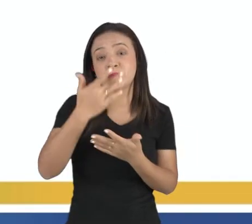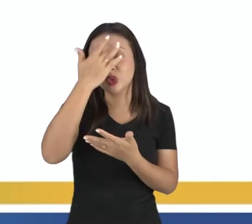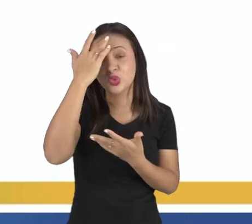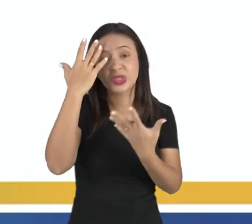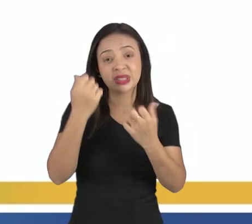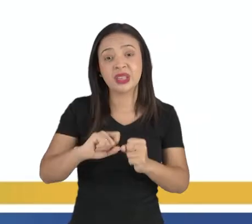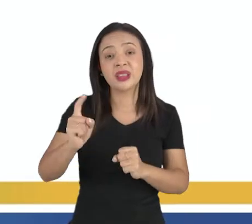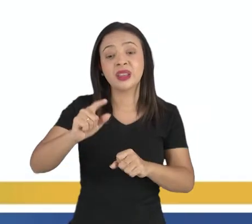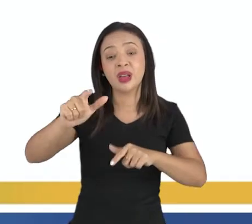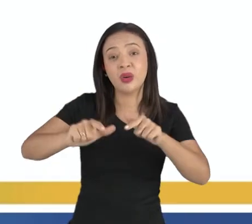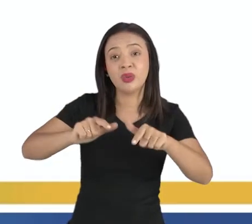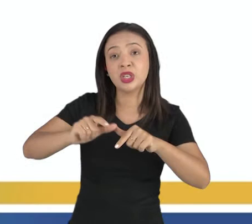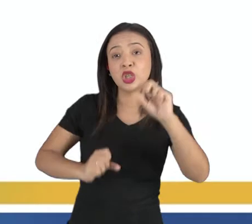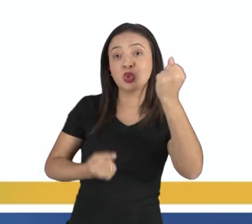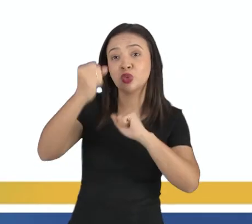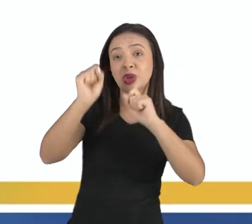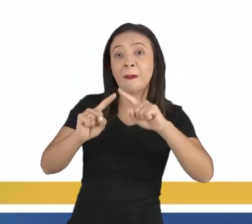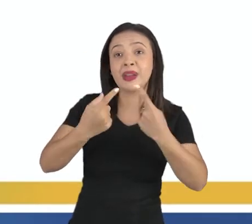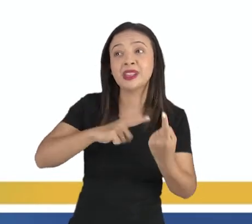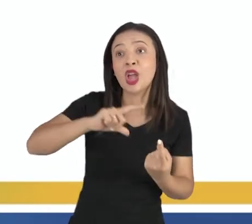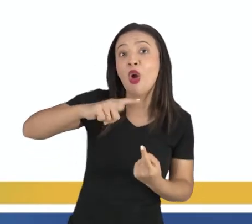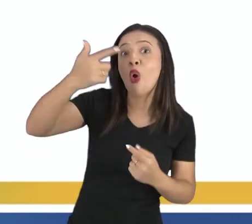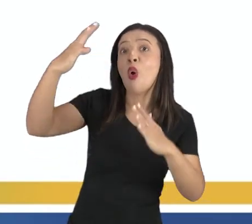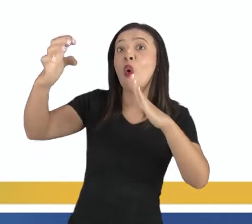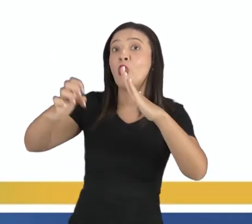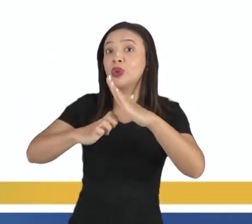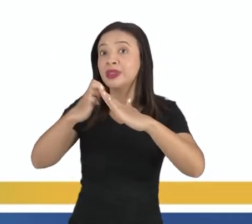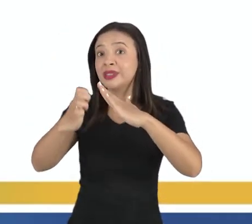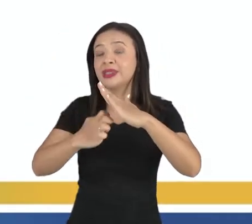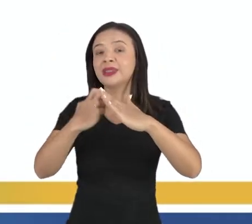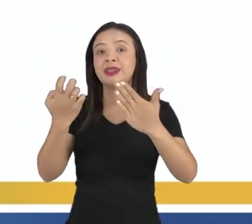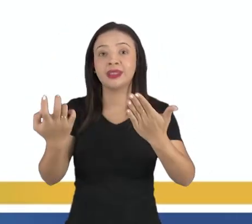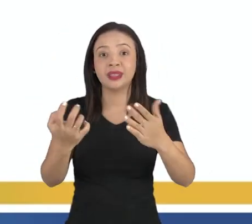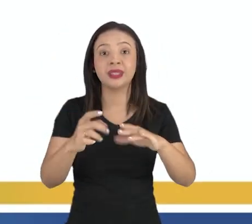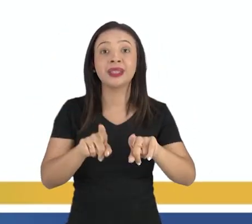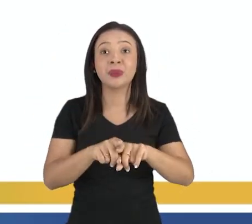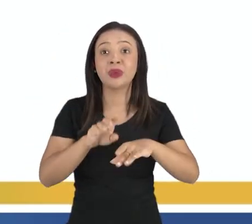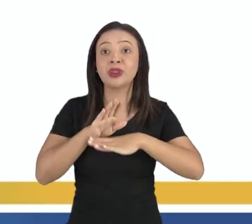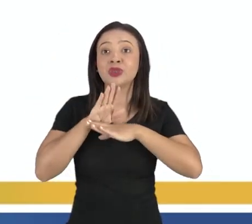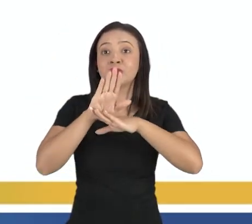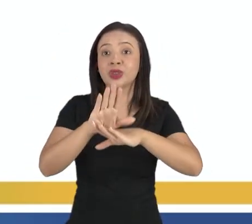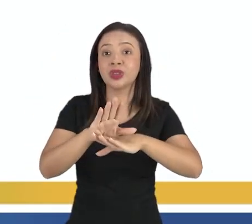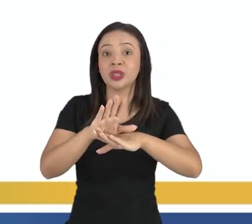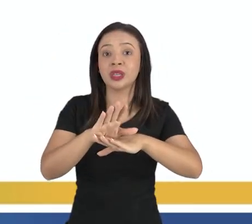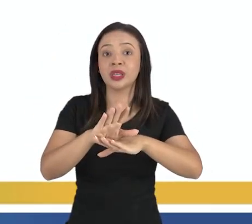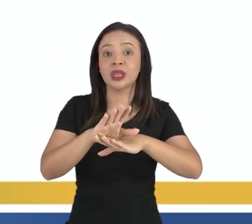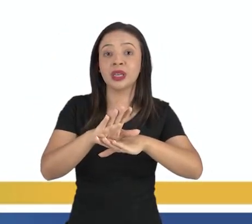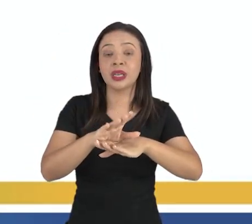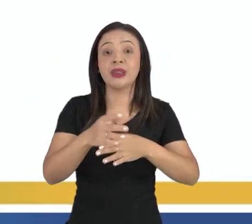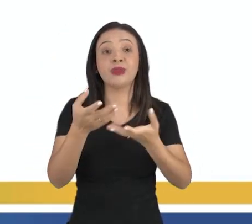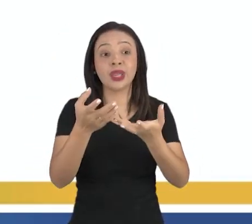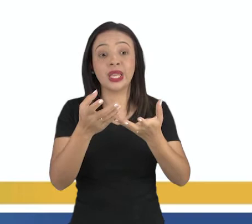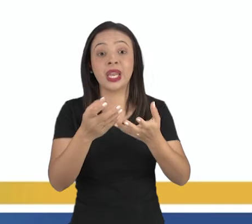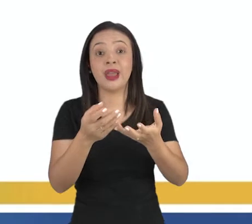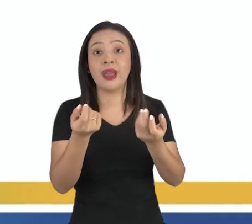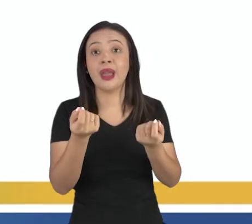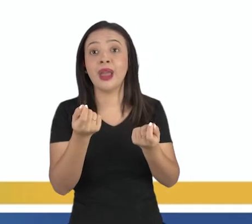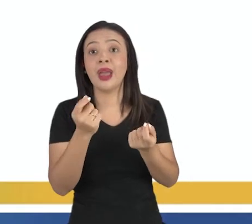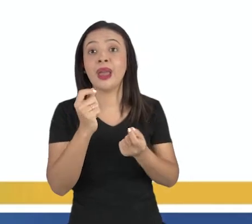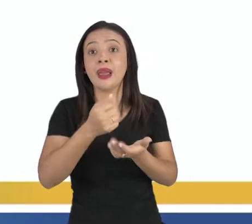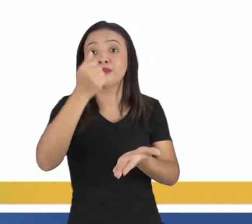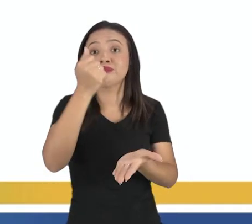mas várias outras empresas ou indústrias secundárias vão ajudar a absorver essa mão de obra